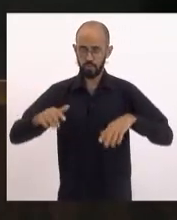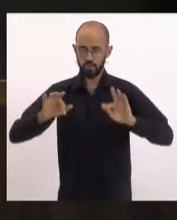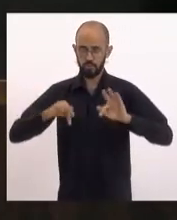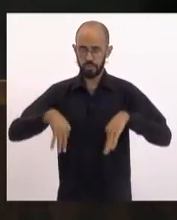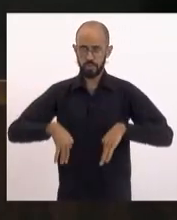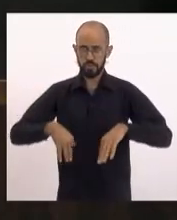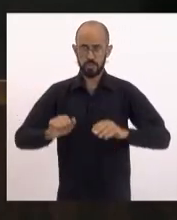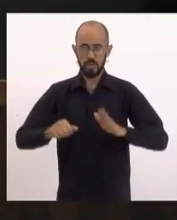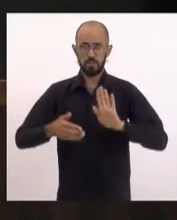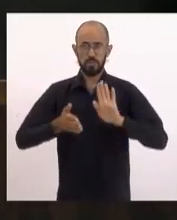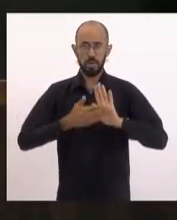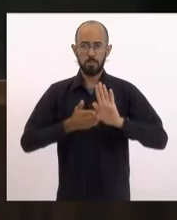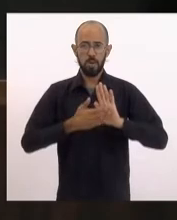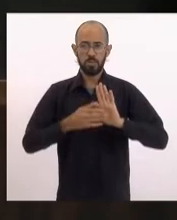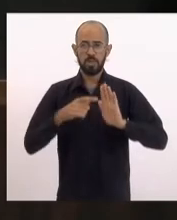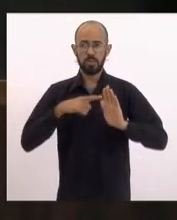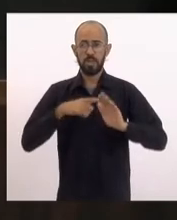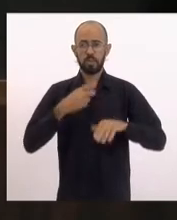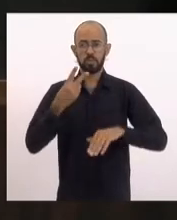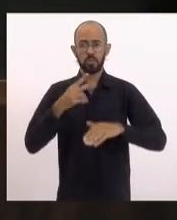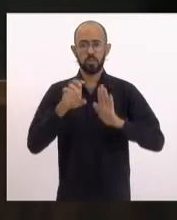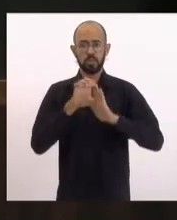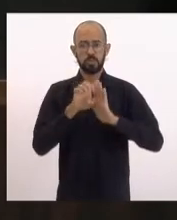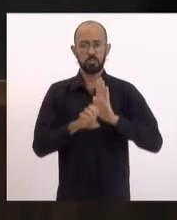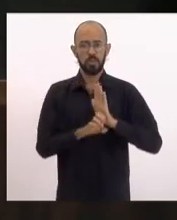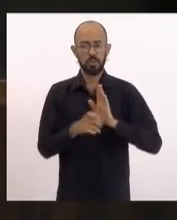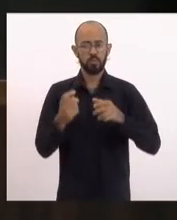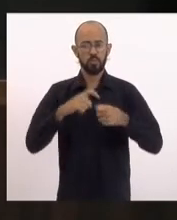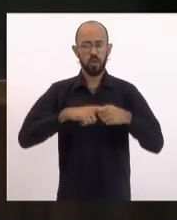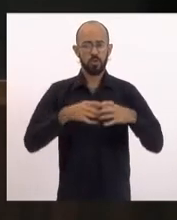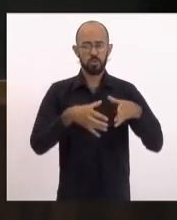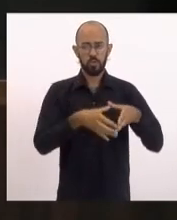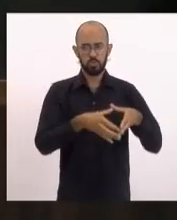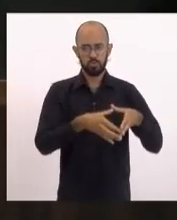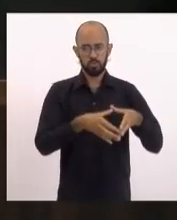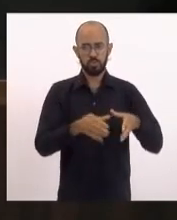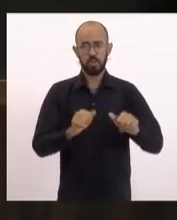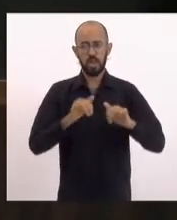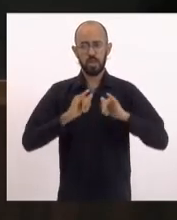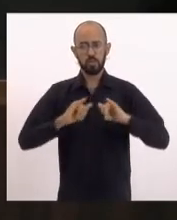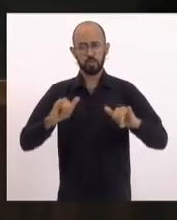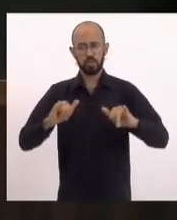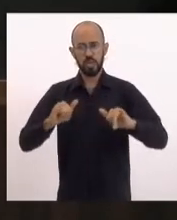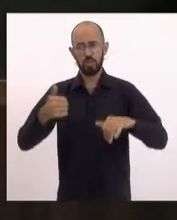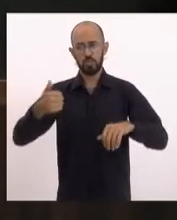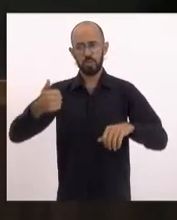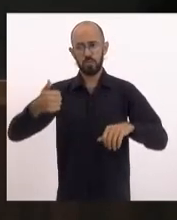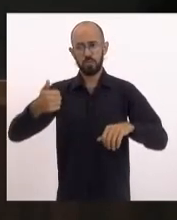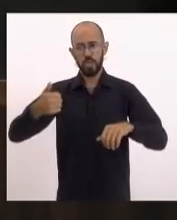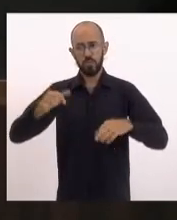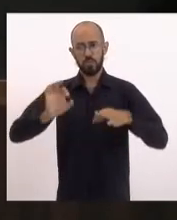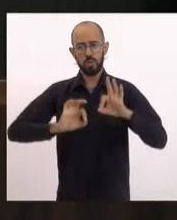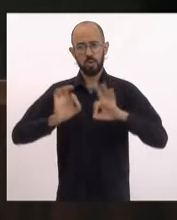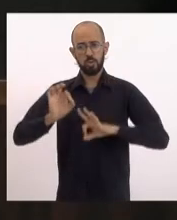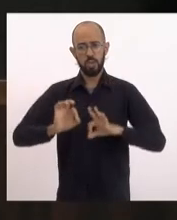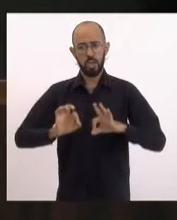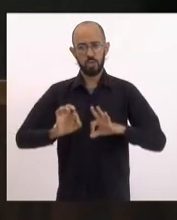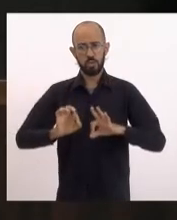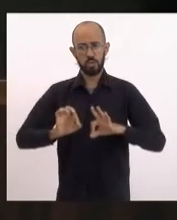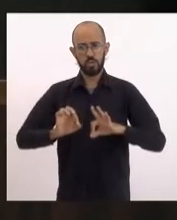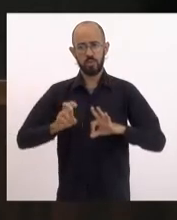presidente proposta recebeu duas emendas e retorna às comissões. Anunciar que o primeiro projeto da pauta estará